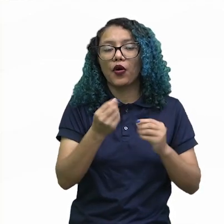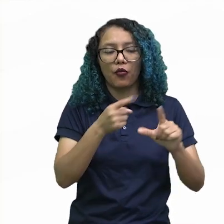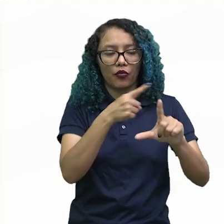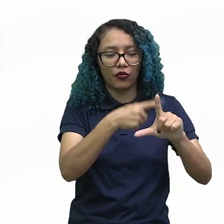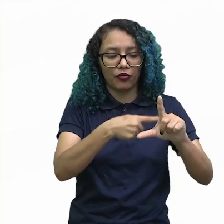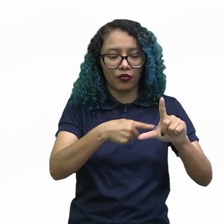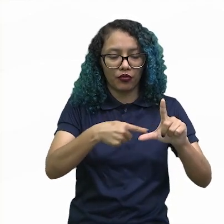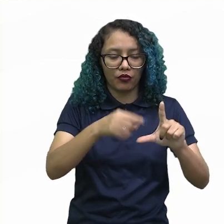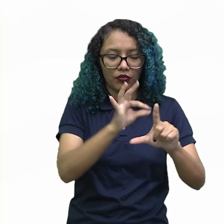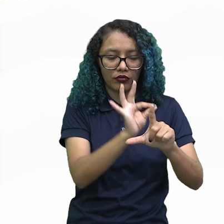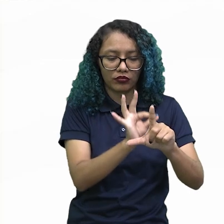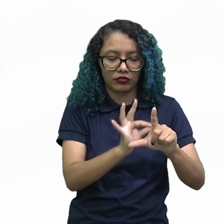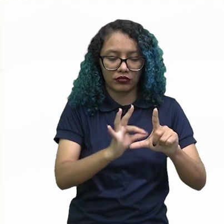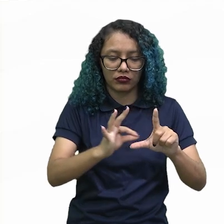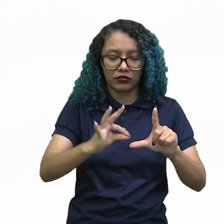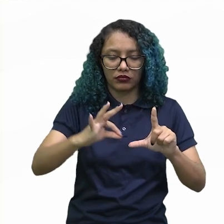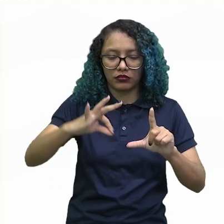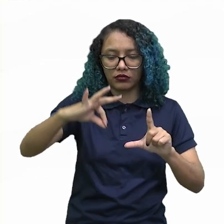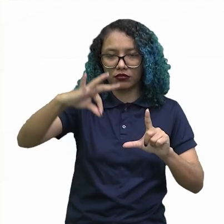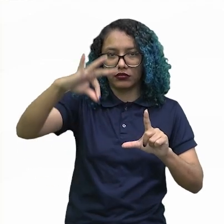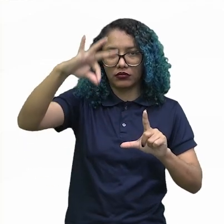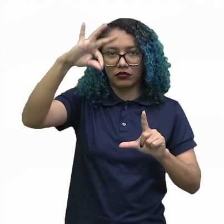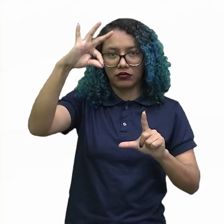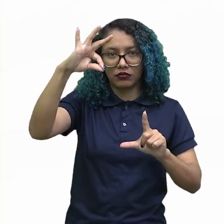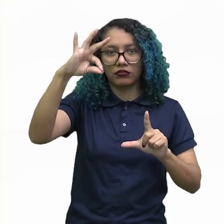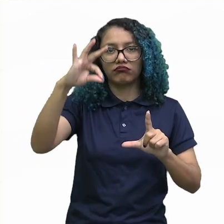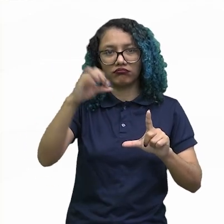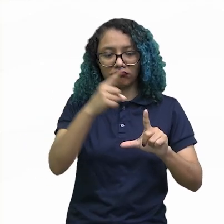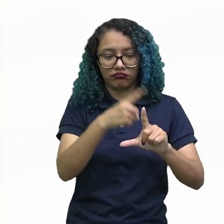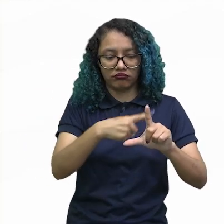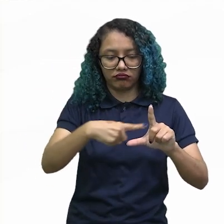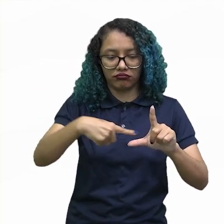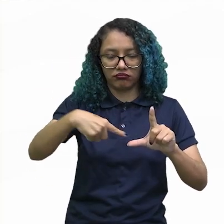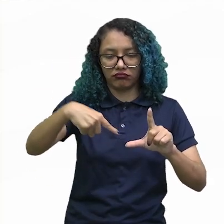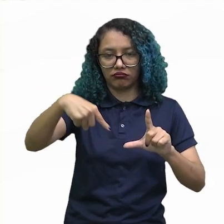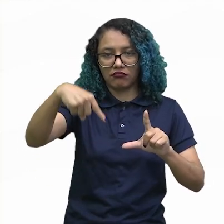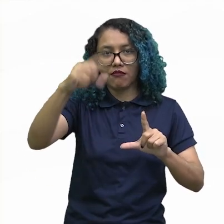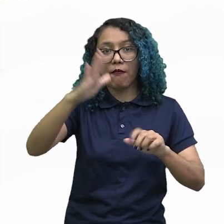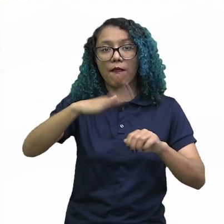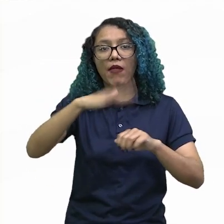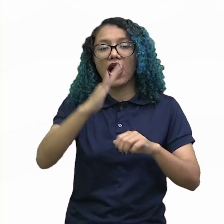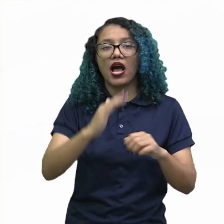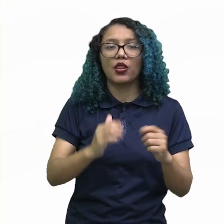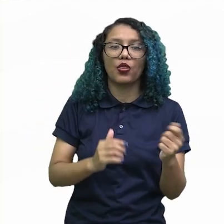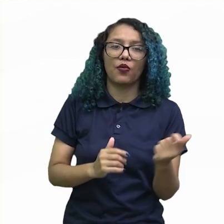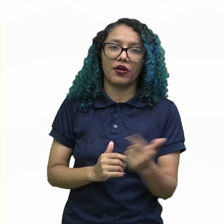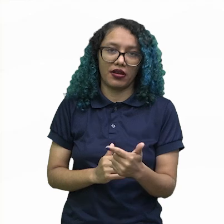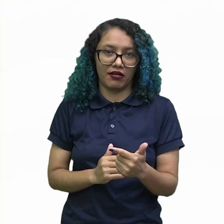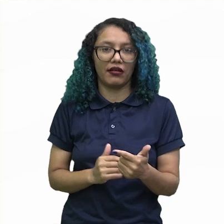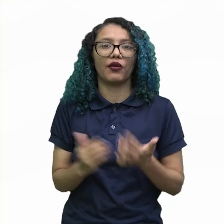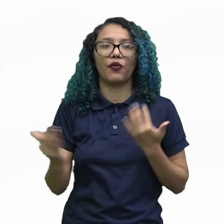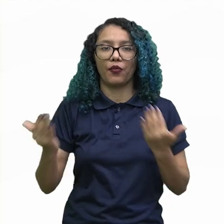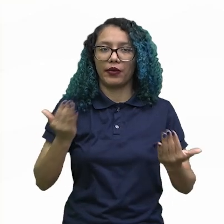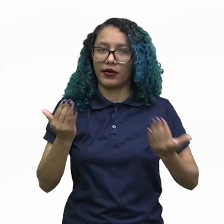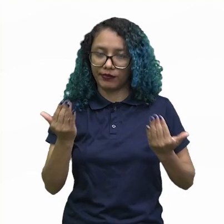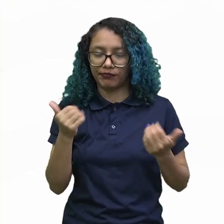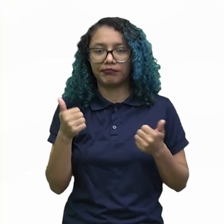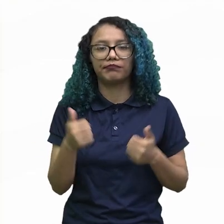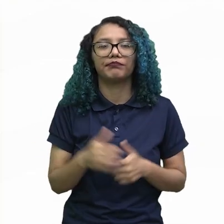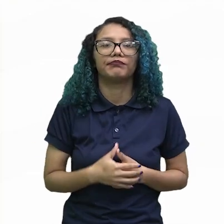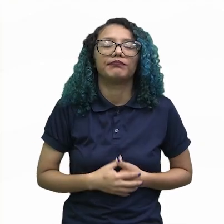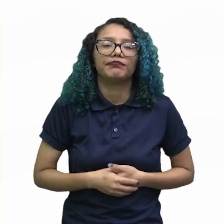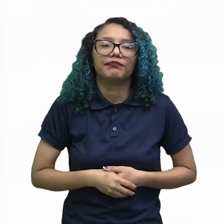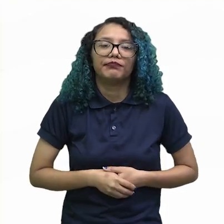é exponencial, ou seja, é um crescimento muito maior em relação aos juros